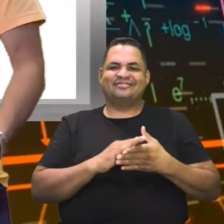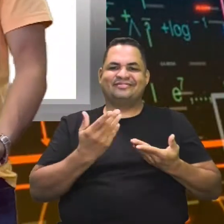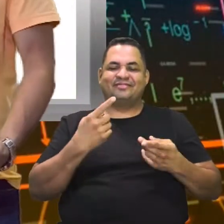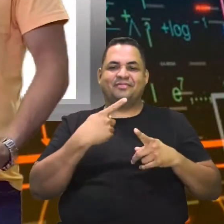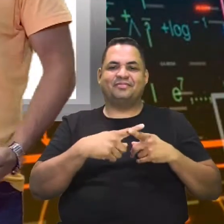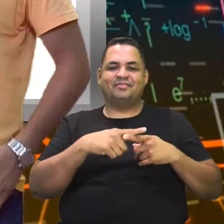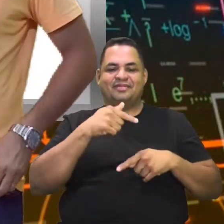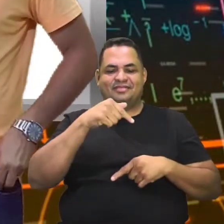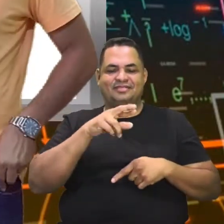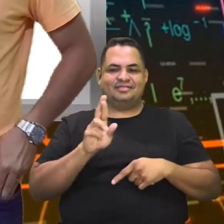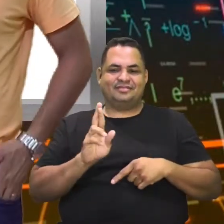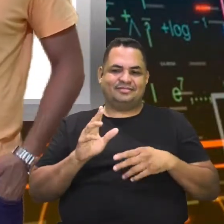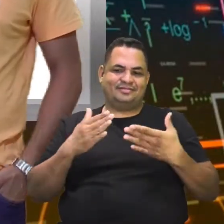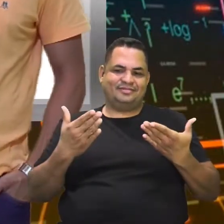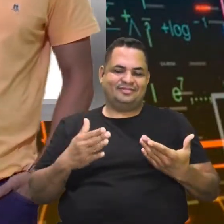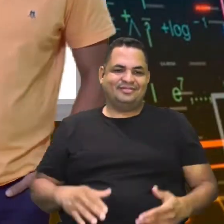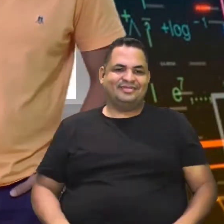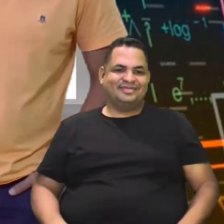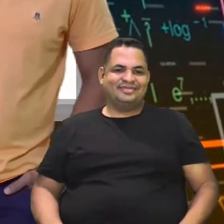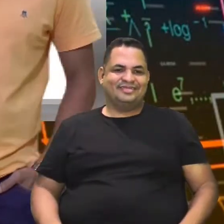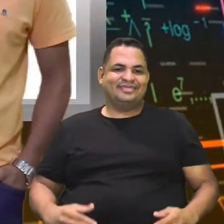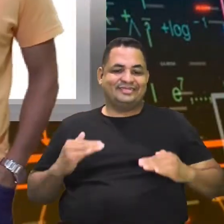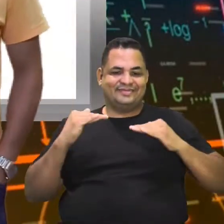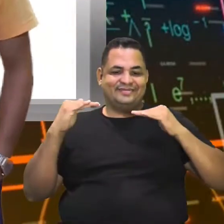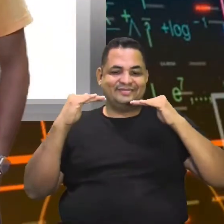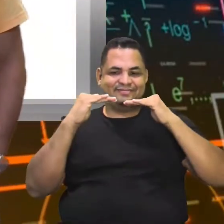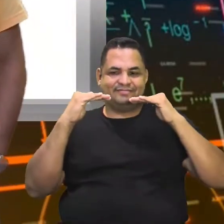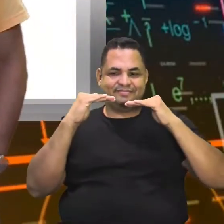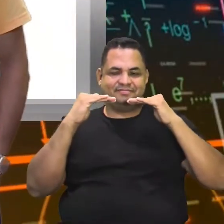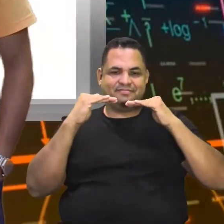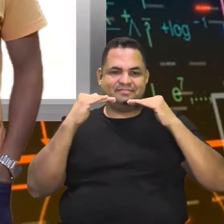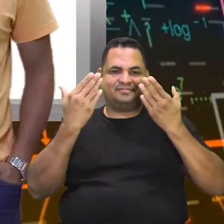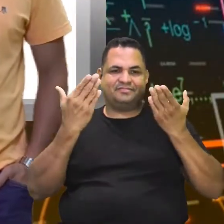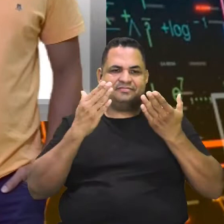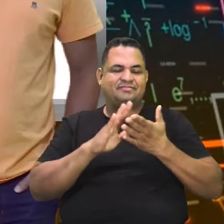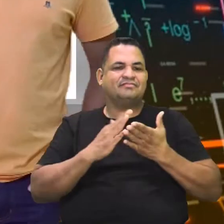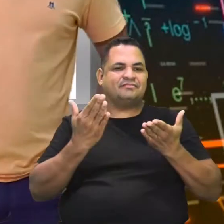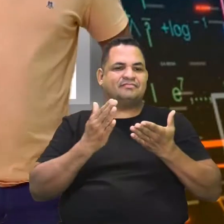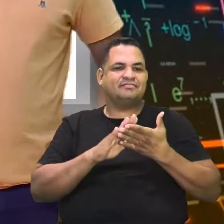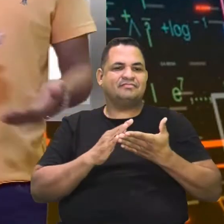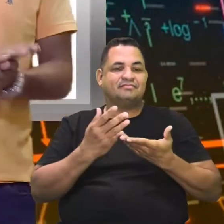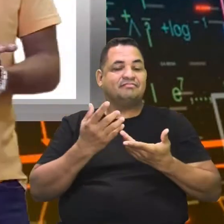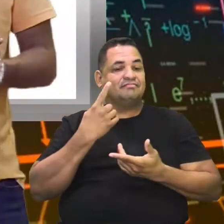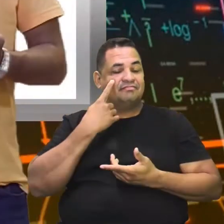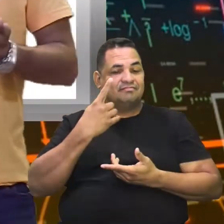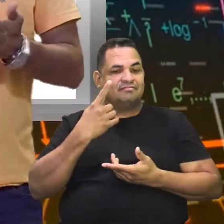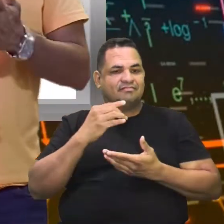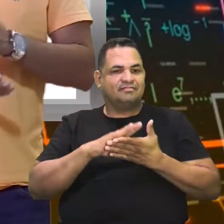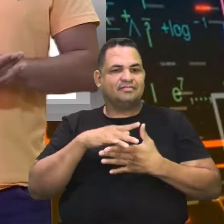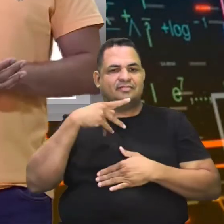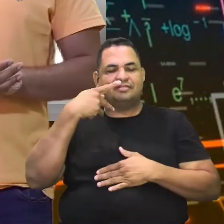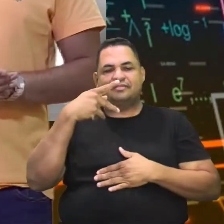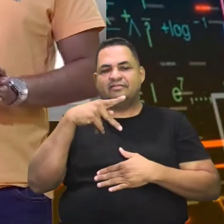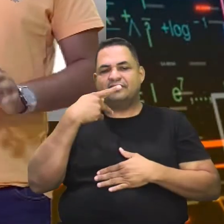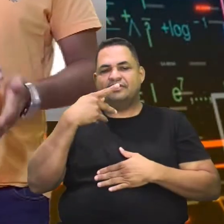é R$7 uma. Então, essas equivalências a gente precisa estar esperto aí. Quando falar a palavra equi, quer